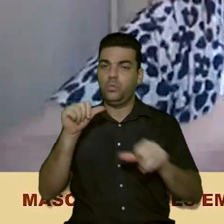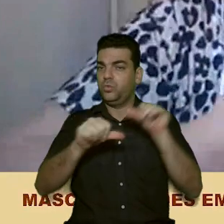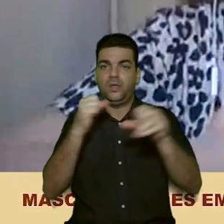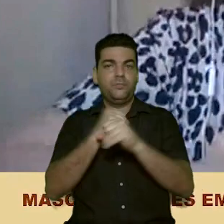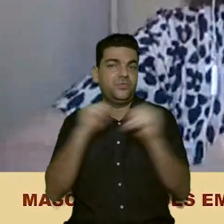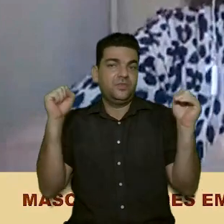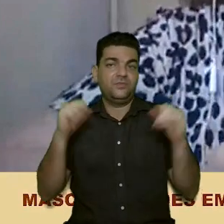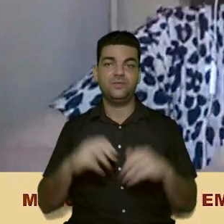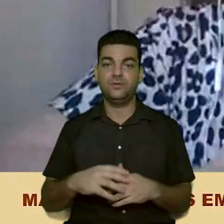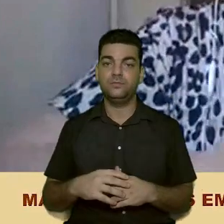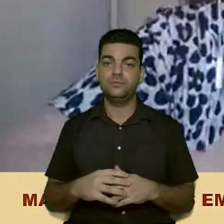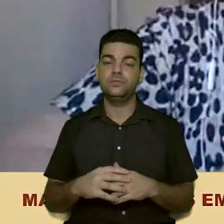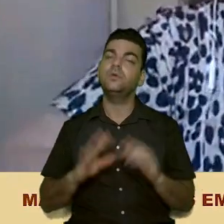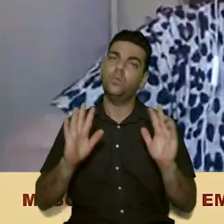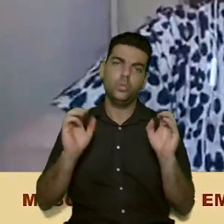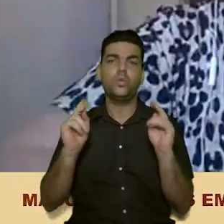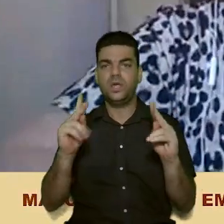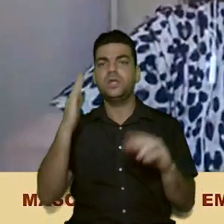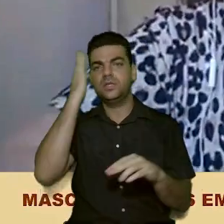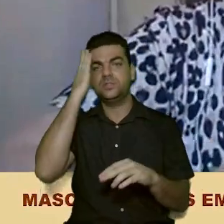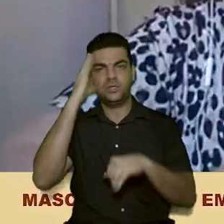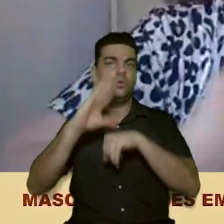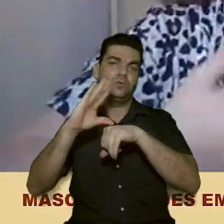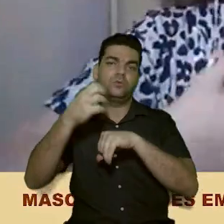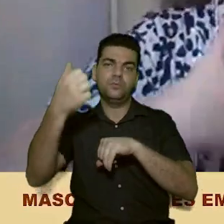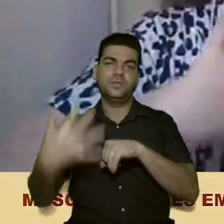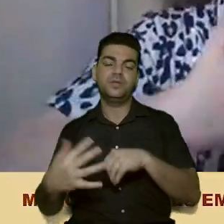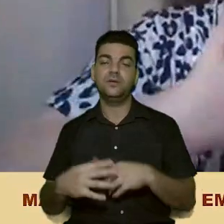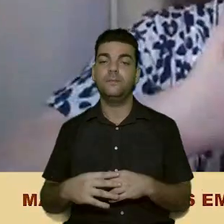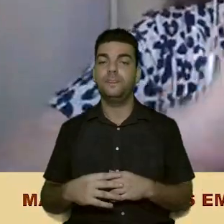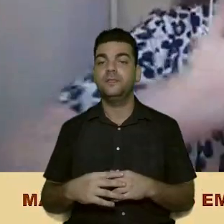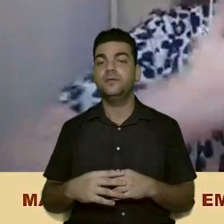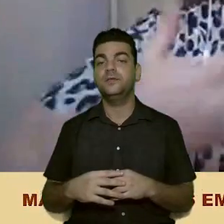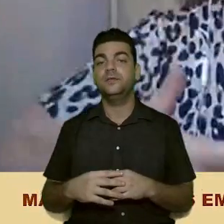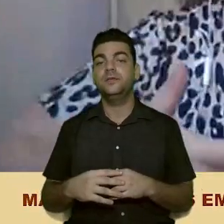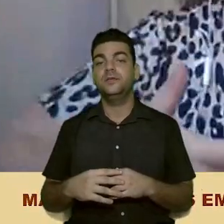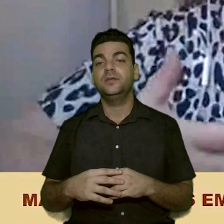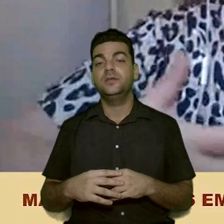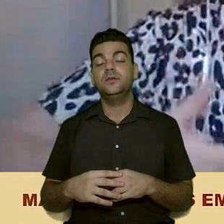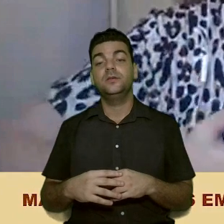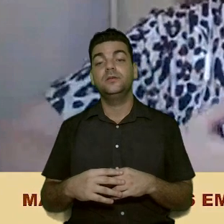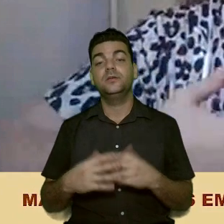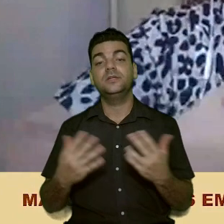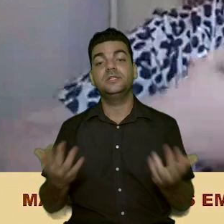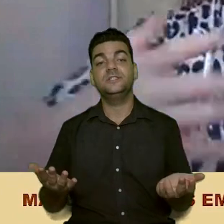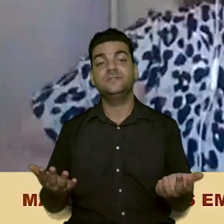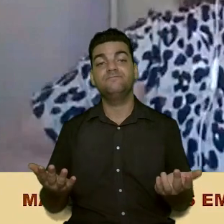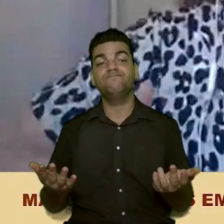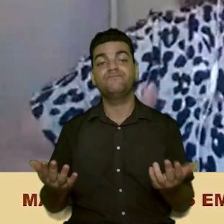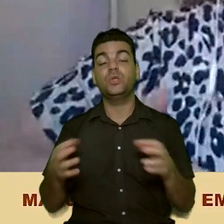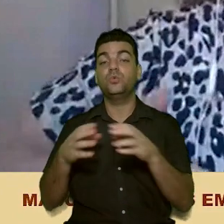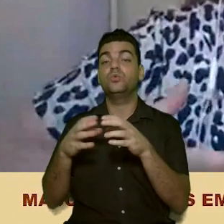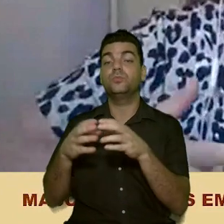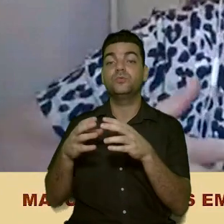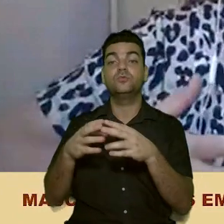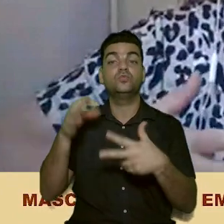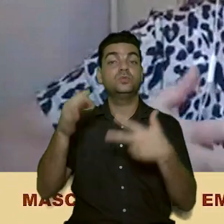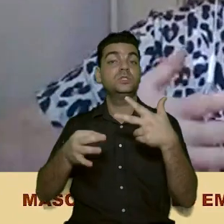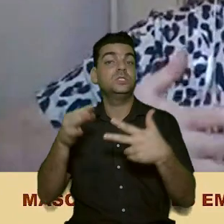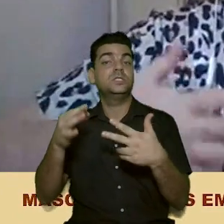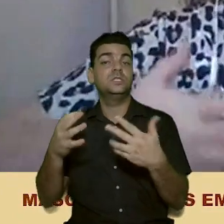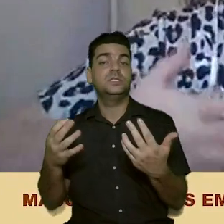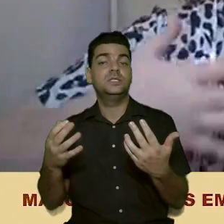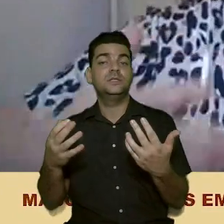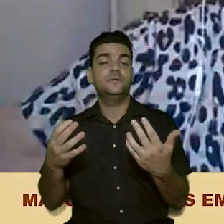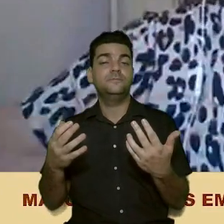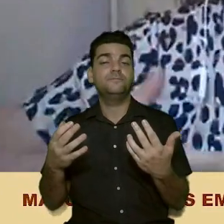alterada. De fato, não está errado, está previsto na Constituição. E aí, diante disso, a comunidade jurídica, né, a